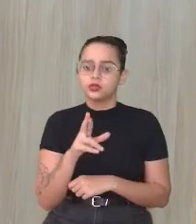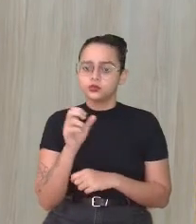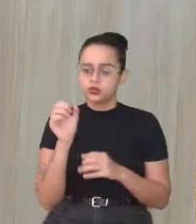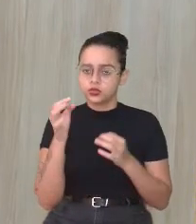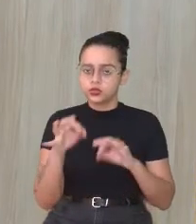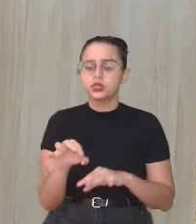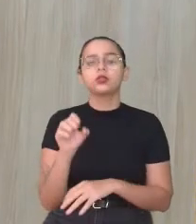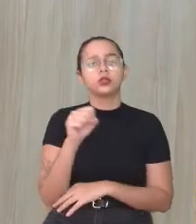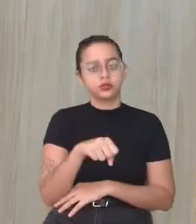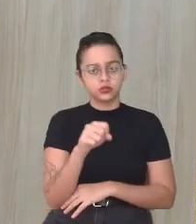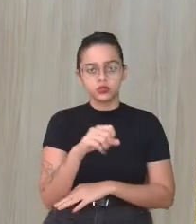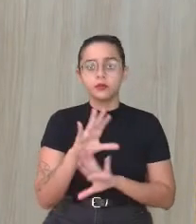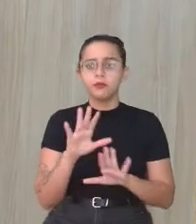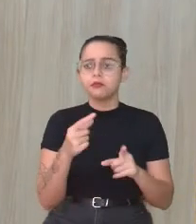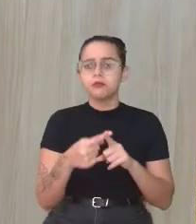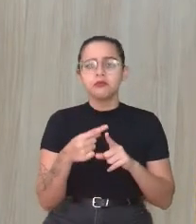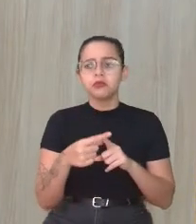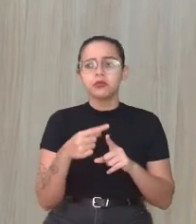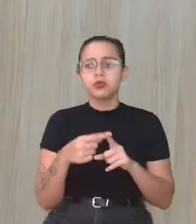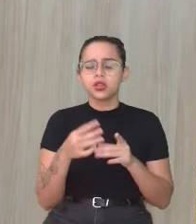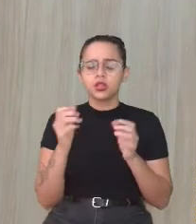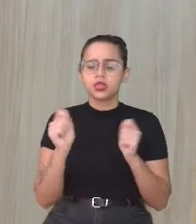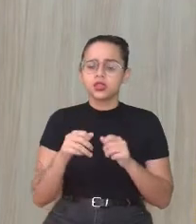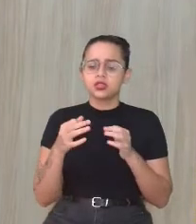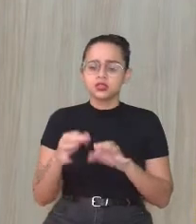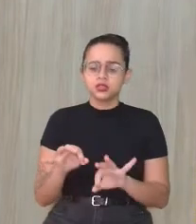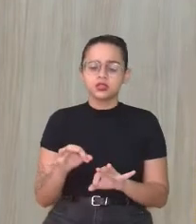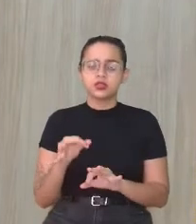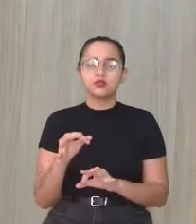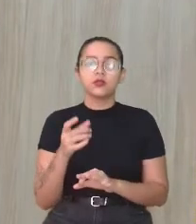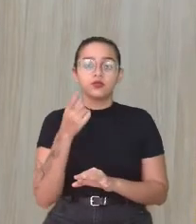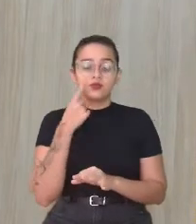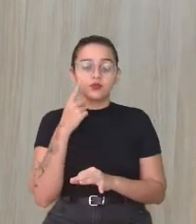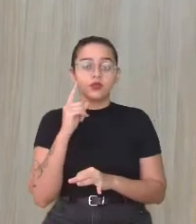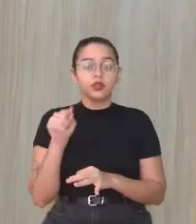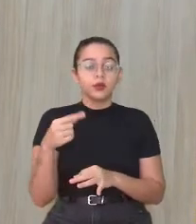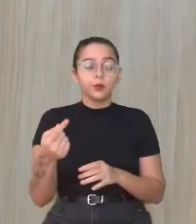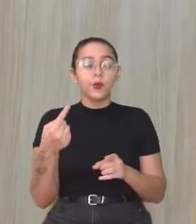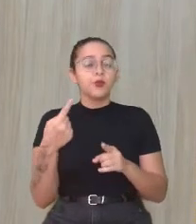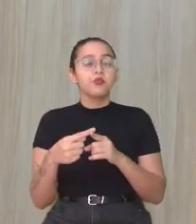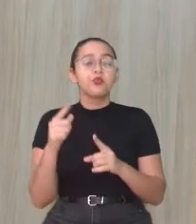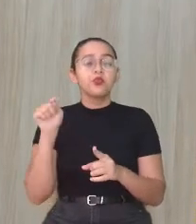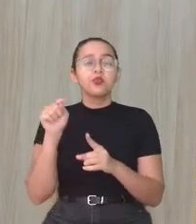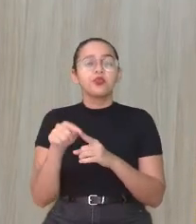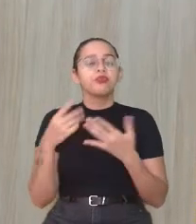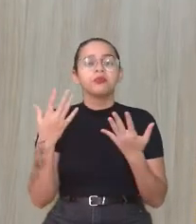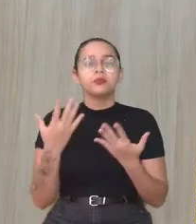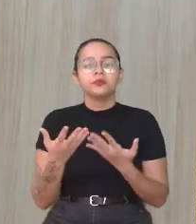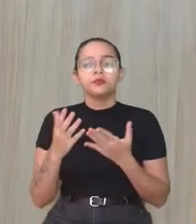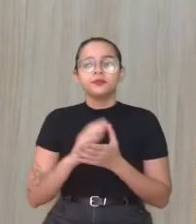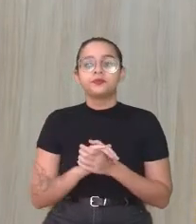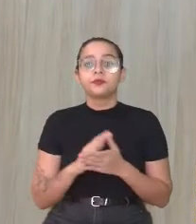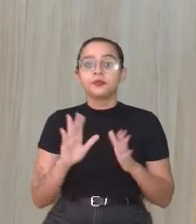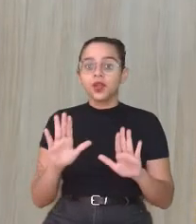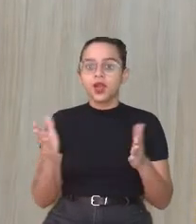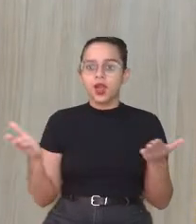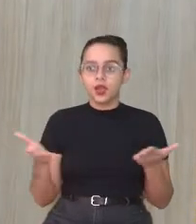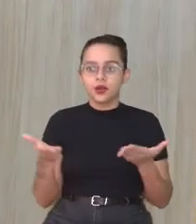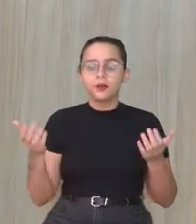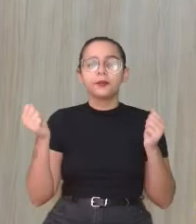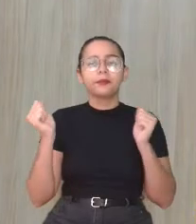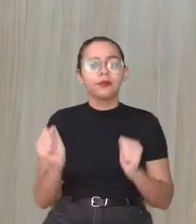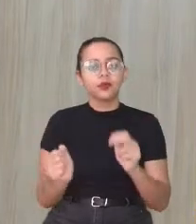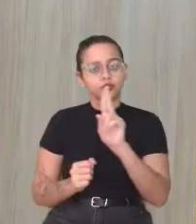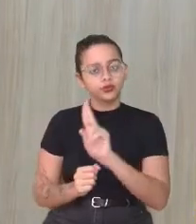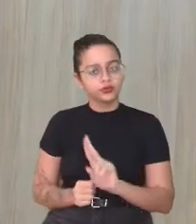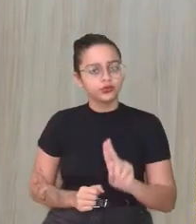essa? É. Mas por que dá certo, né? A gente vai ver nas nossas aulas o porquê dá certo também. Mas a partir de agora, tu já pode usar